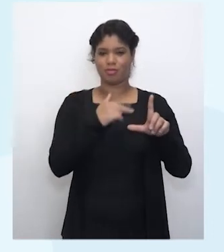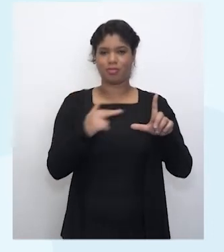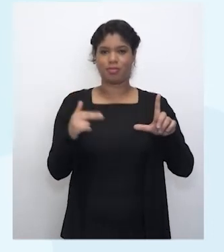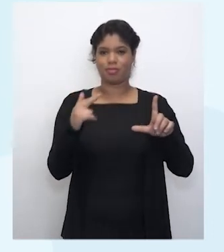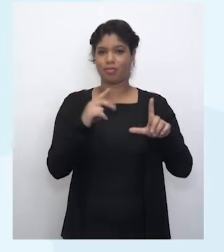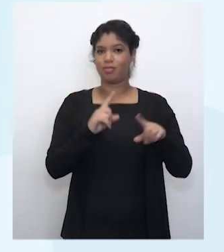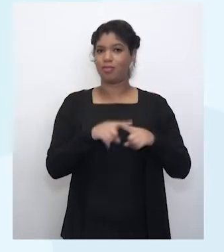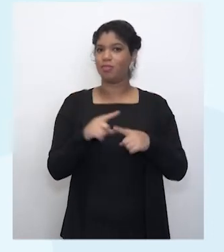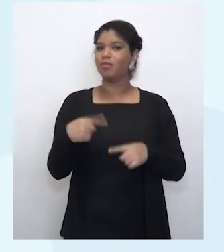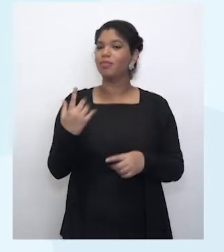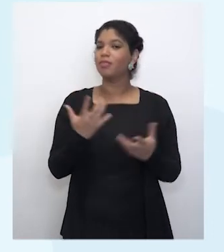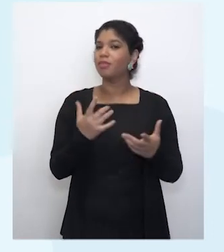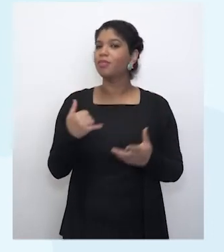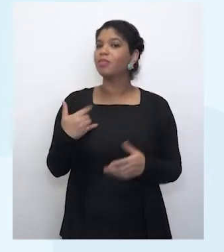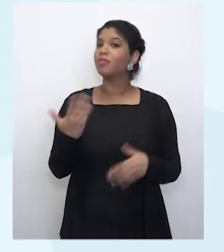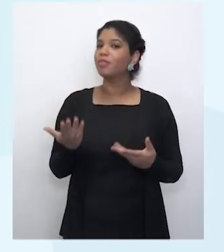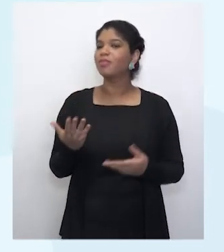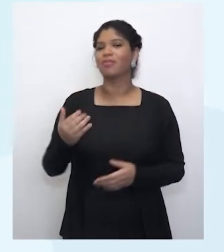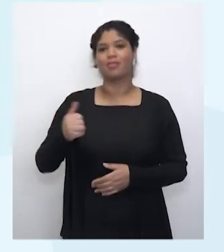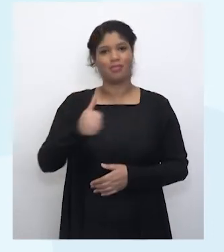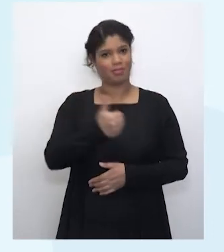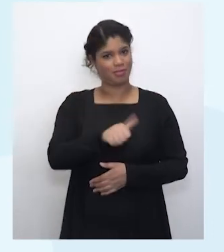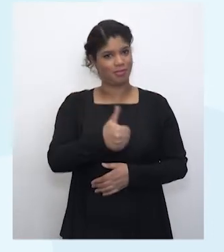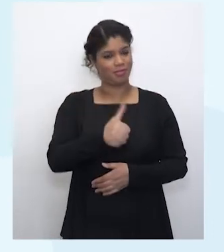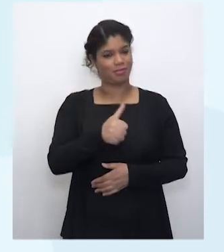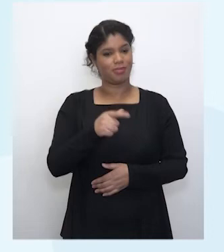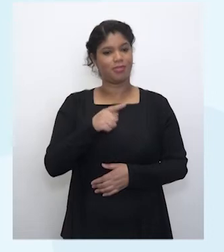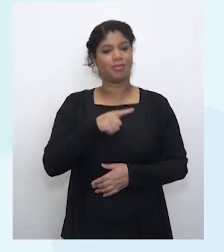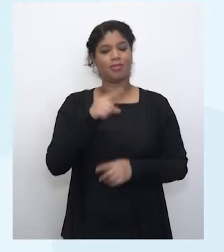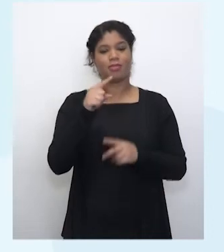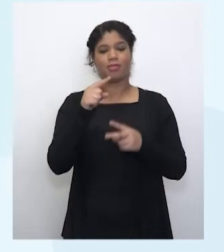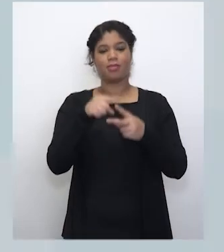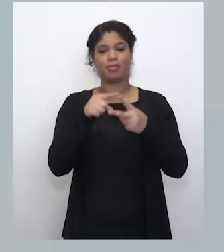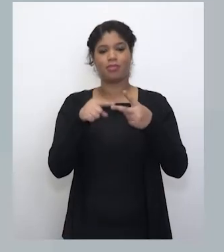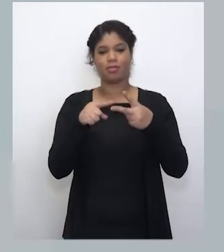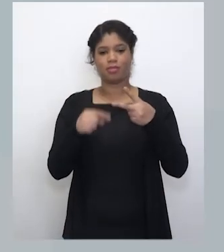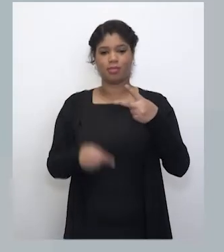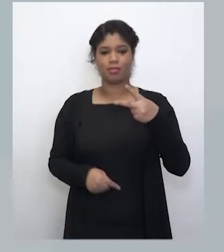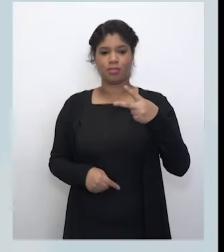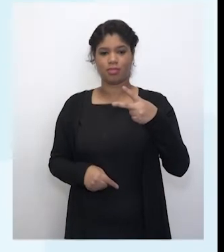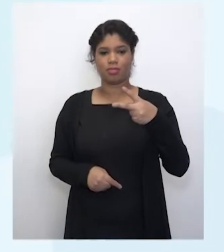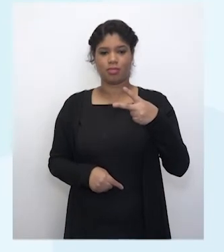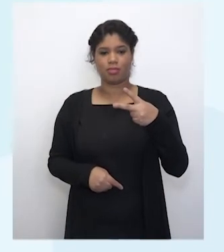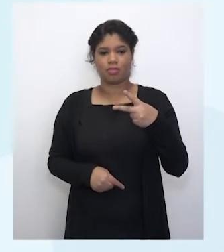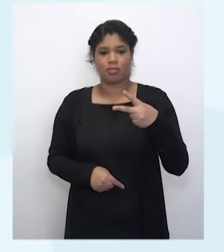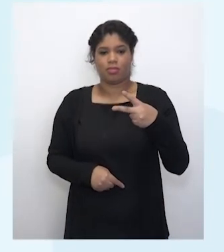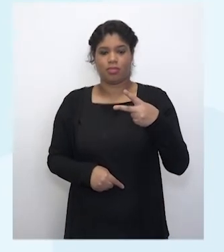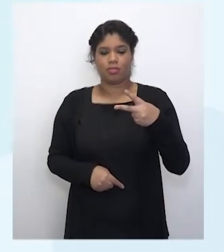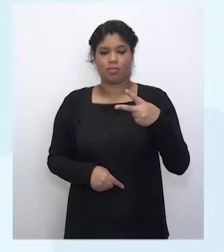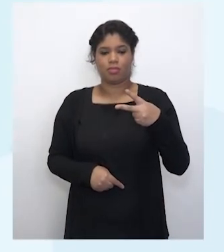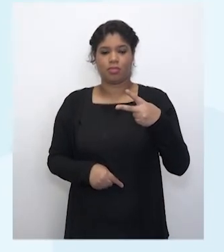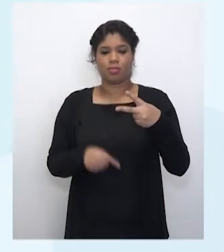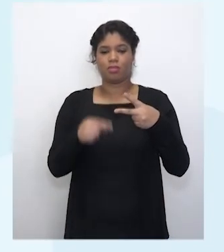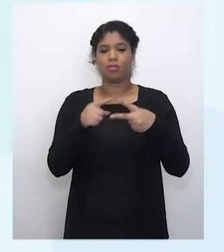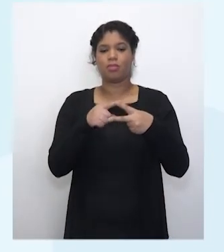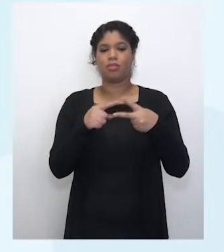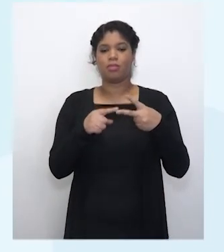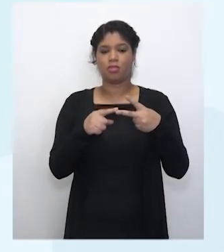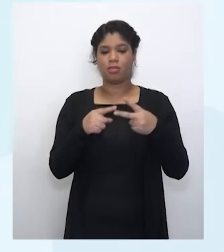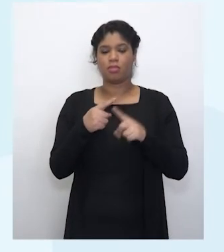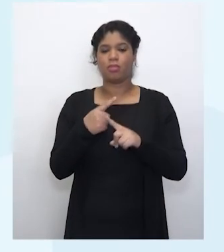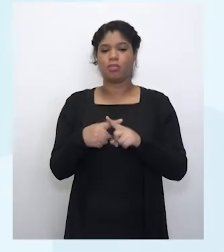11 anos. Muito bem. 11 anos tem 2 carinhas. 2 vezes